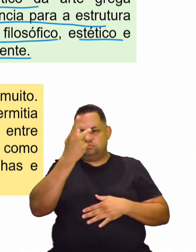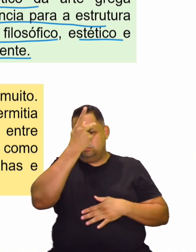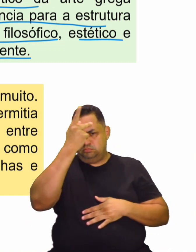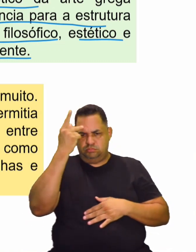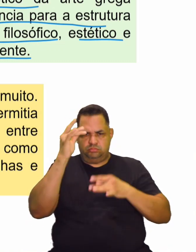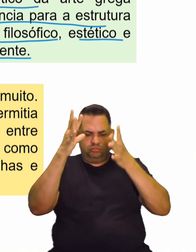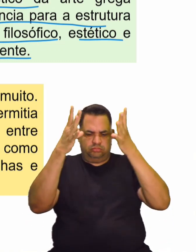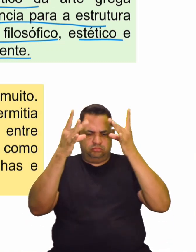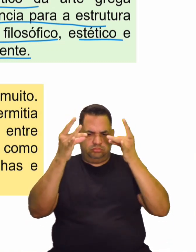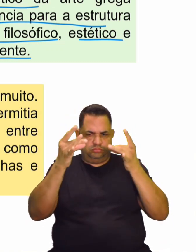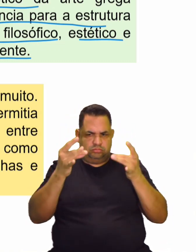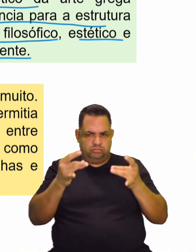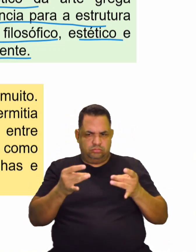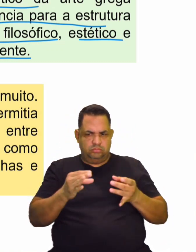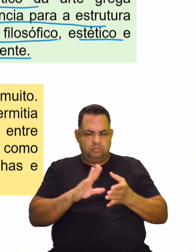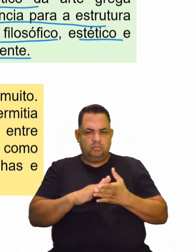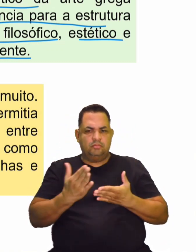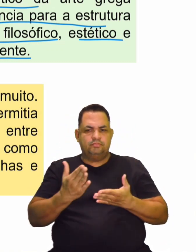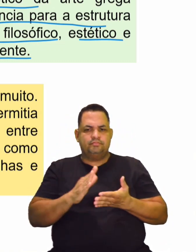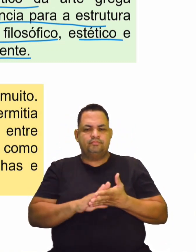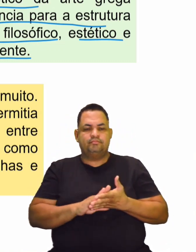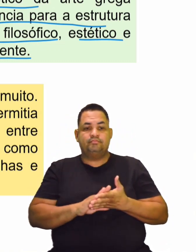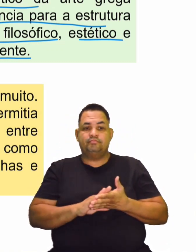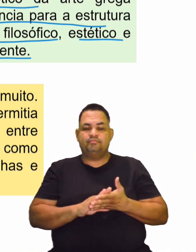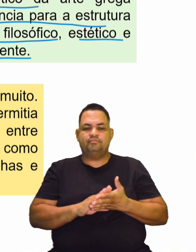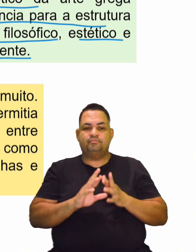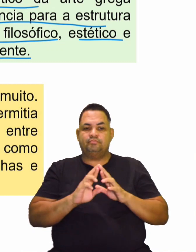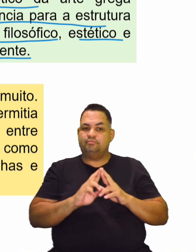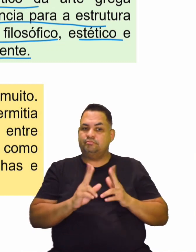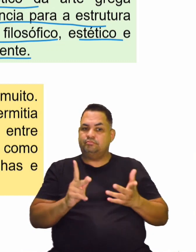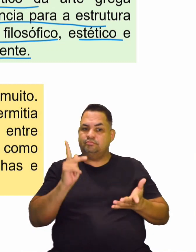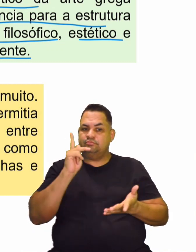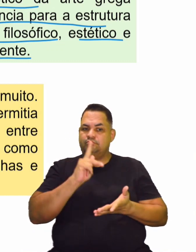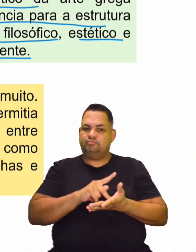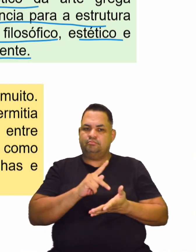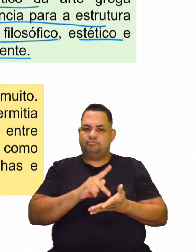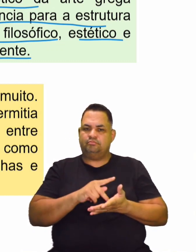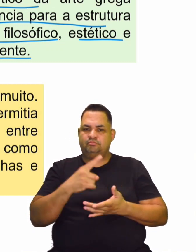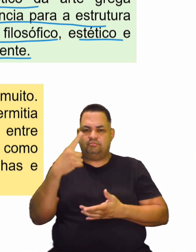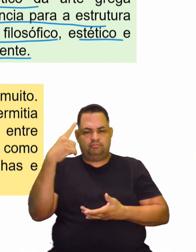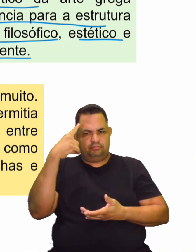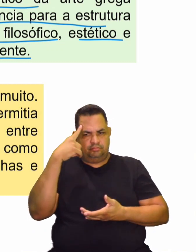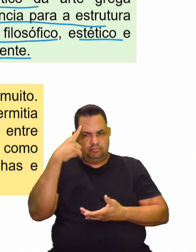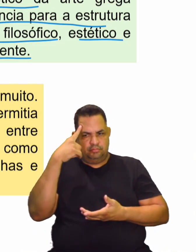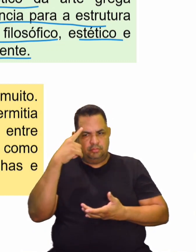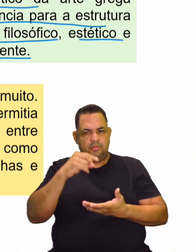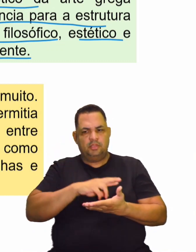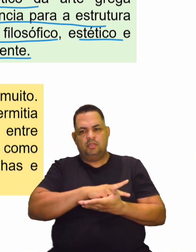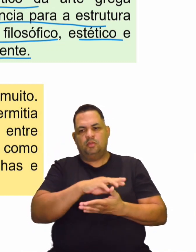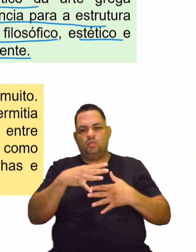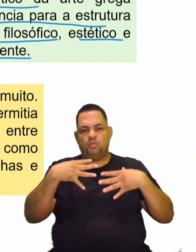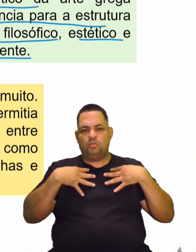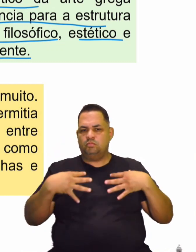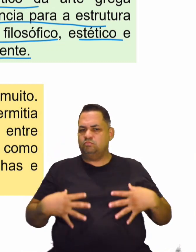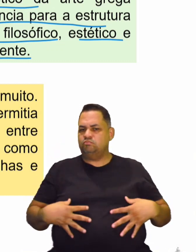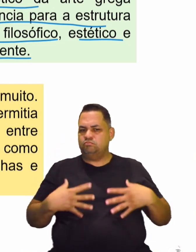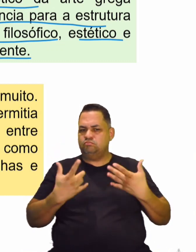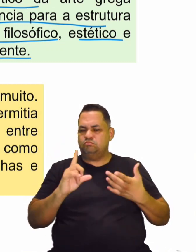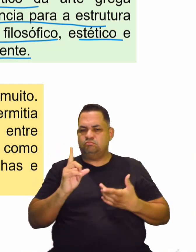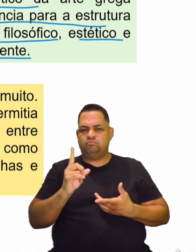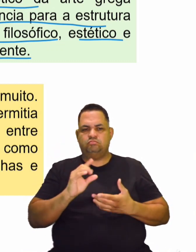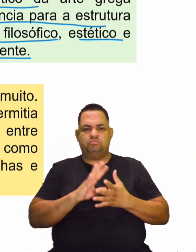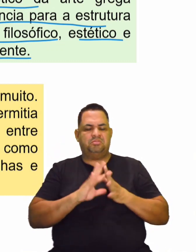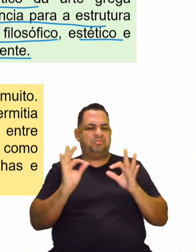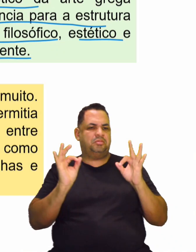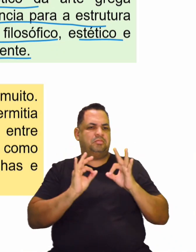do que a realidade, né? Eu penso que muitos desses corpos aí não eram tão